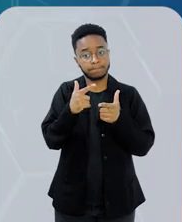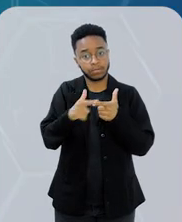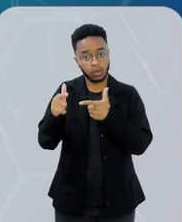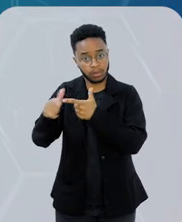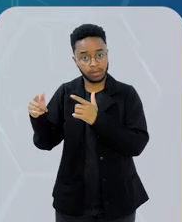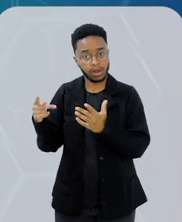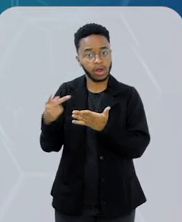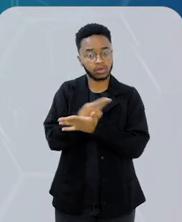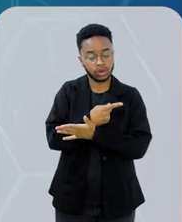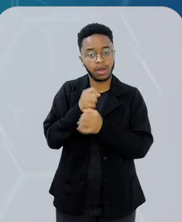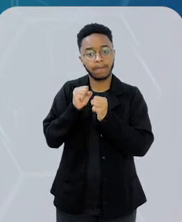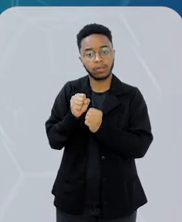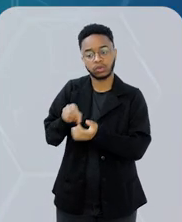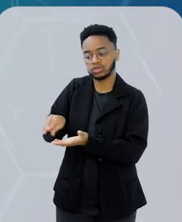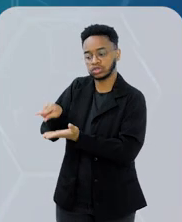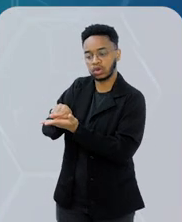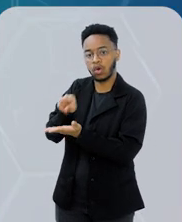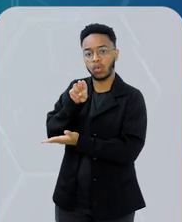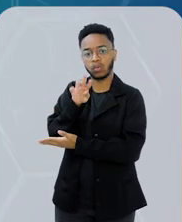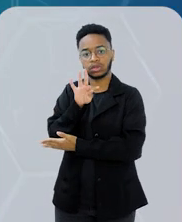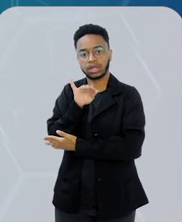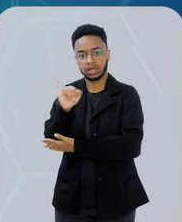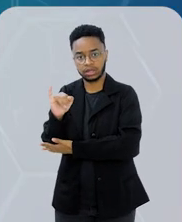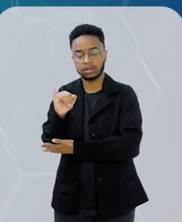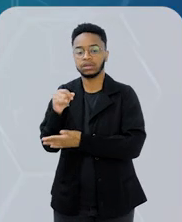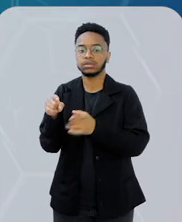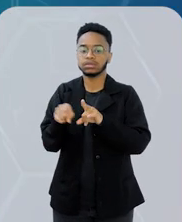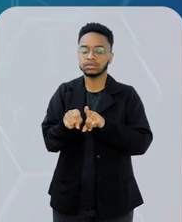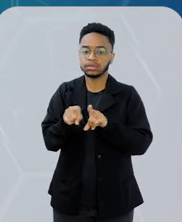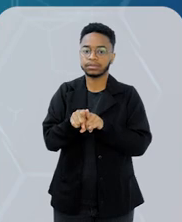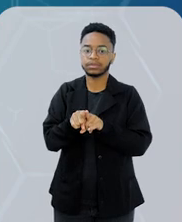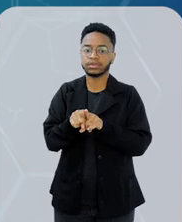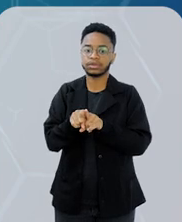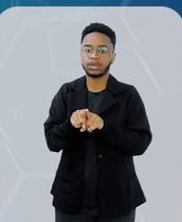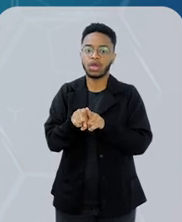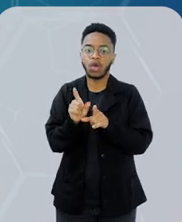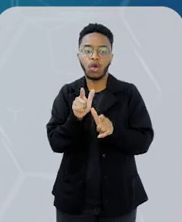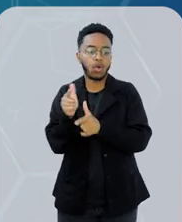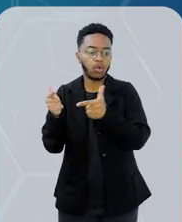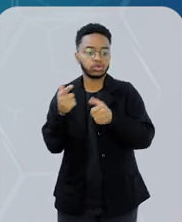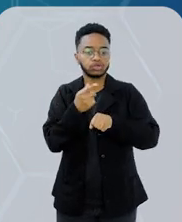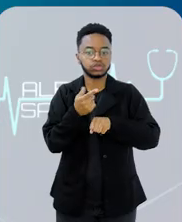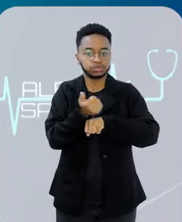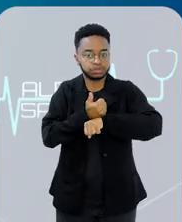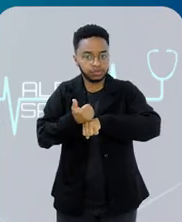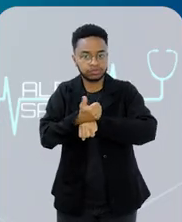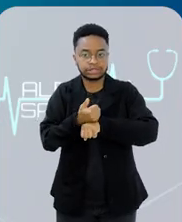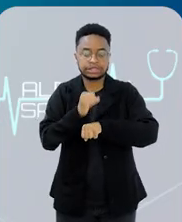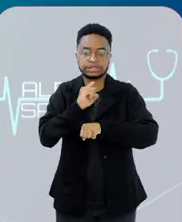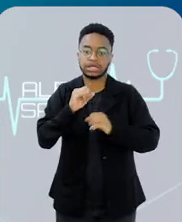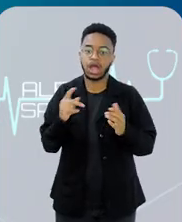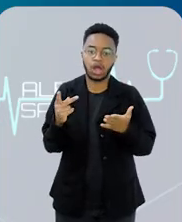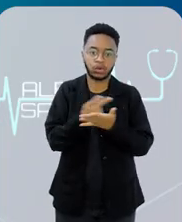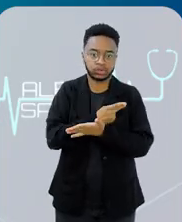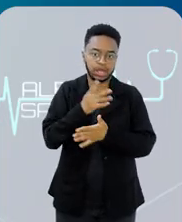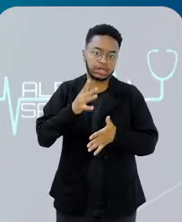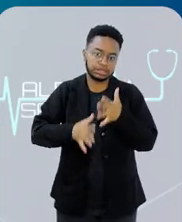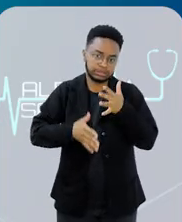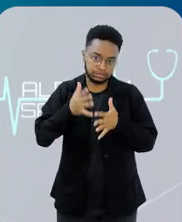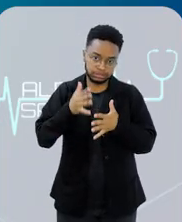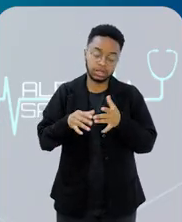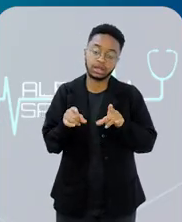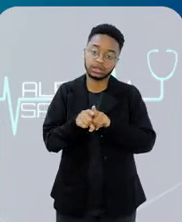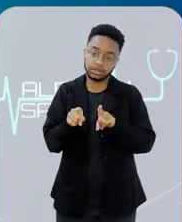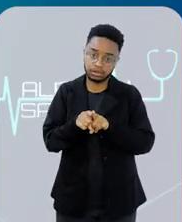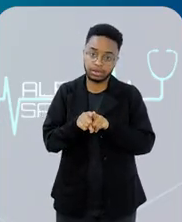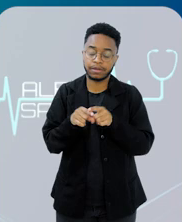acesso a uma unidade de terapia intensiva, a outros profissionais numa eventualidade de uma